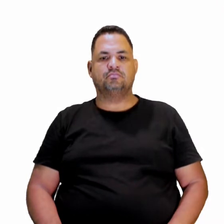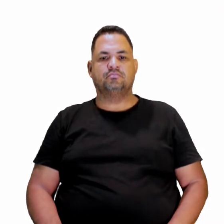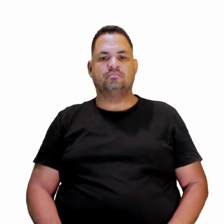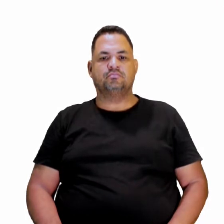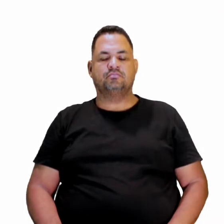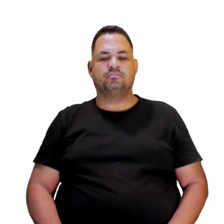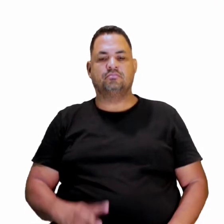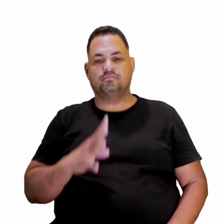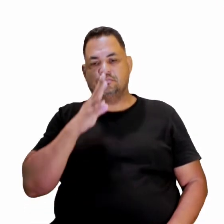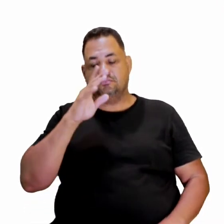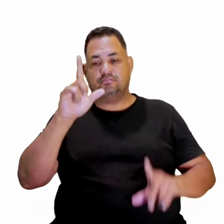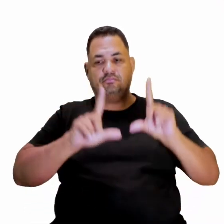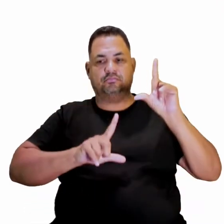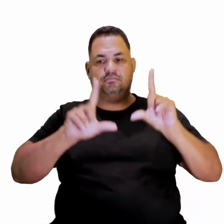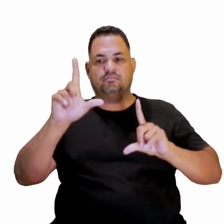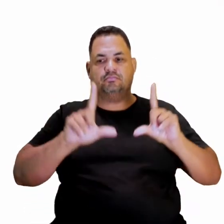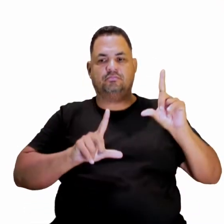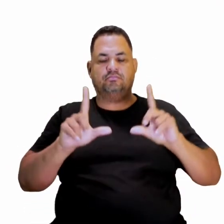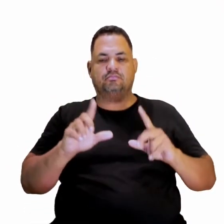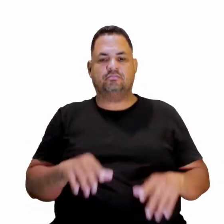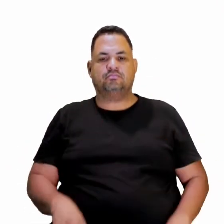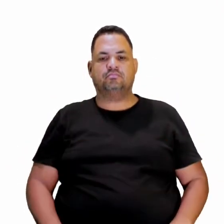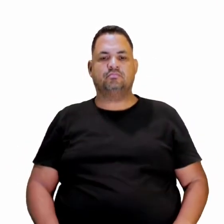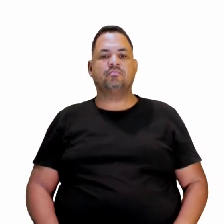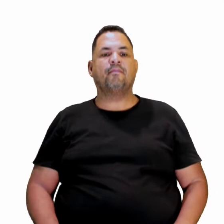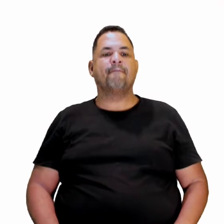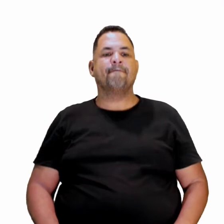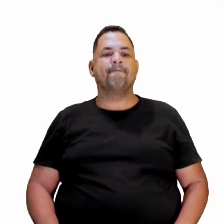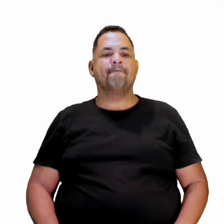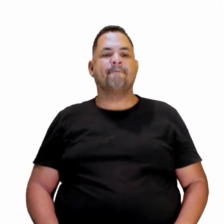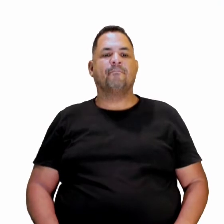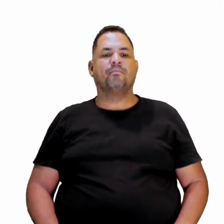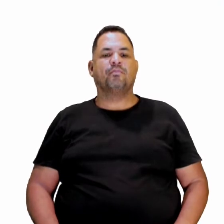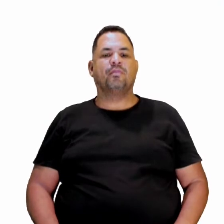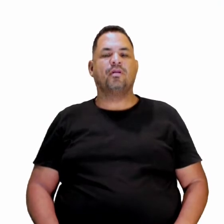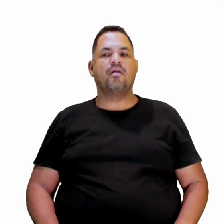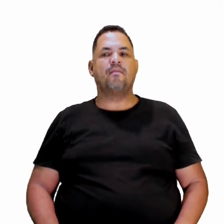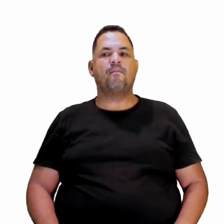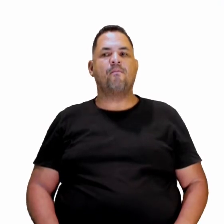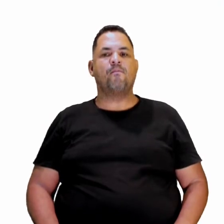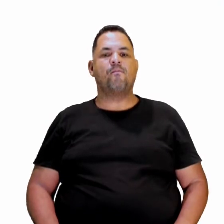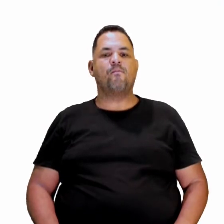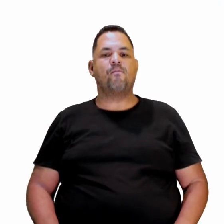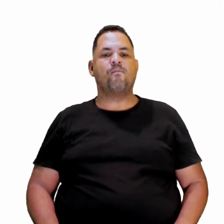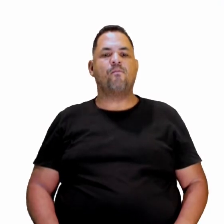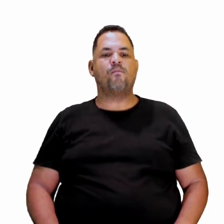Eu assisti TV. Lodge Gray diz o seguinte: